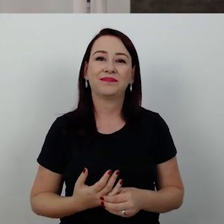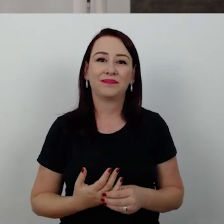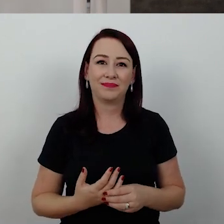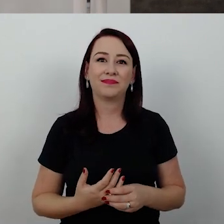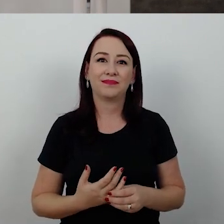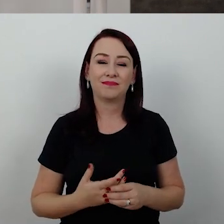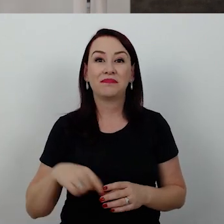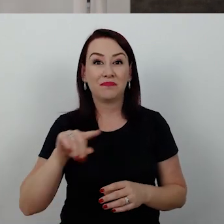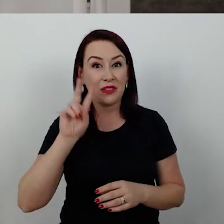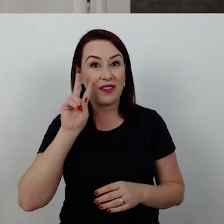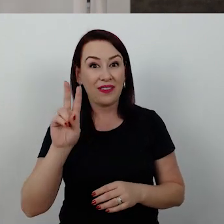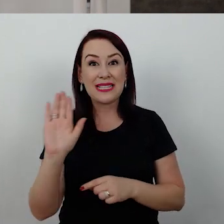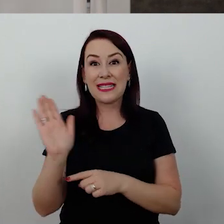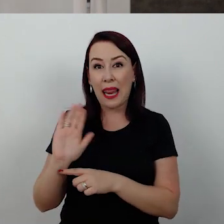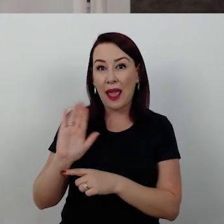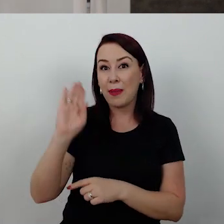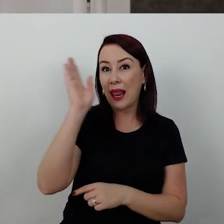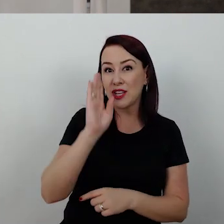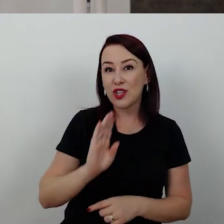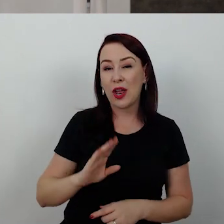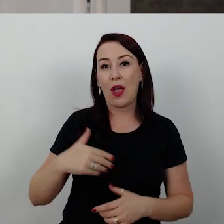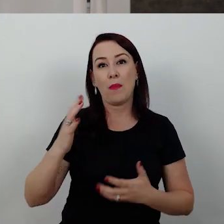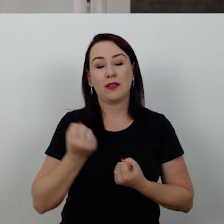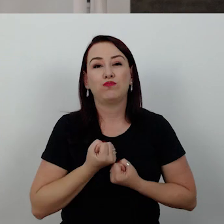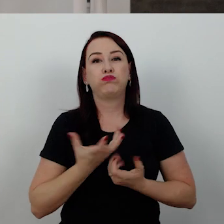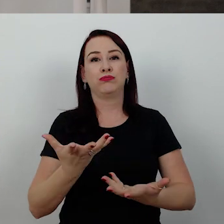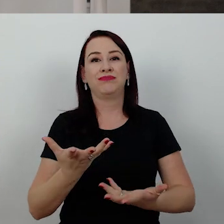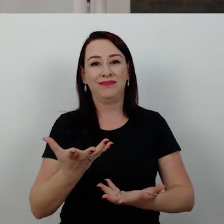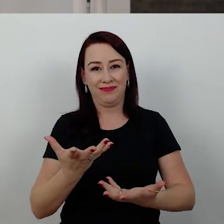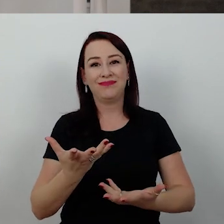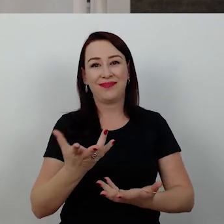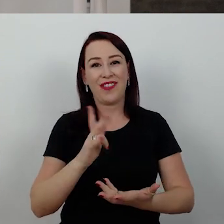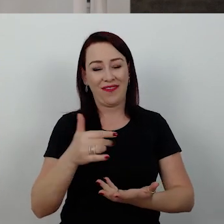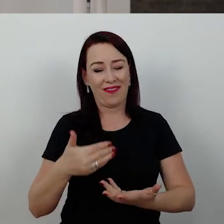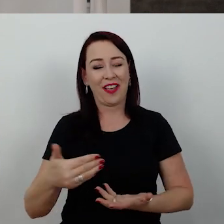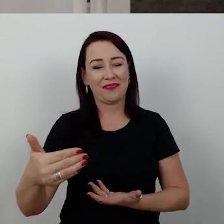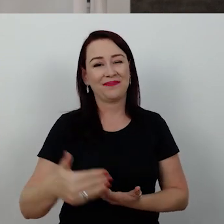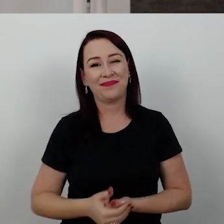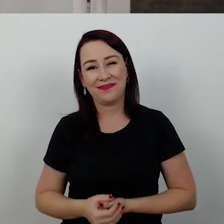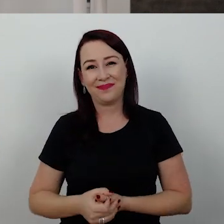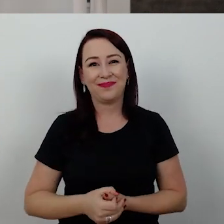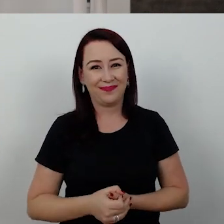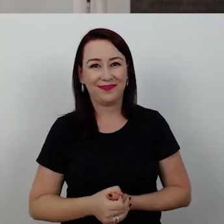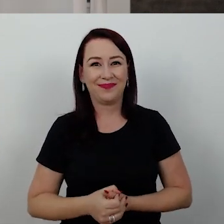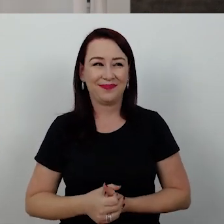Exatamente, a gente vê esse cinema nacional mais pulsante aí na tela daqui a um tempo.